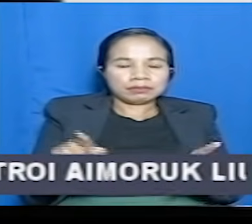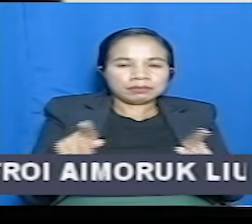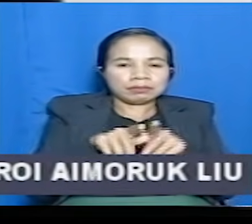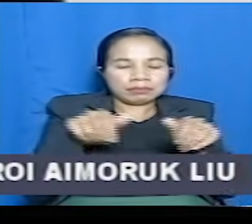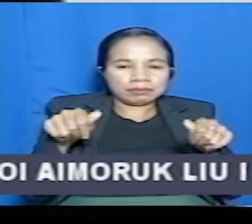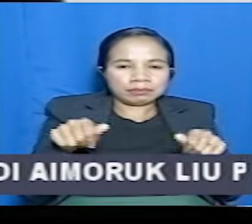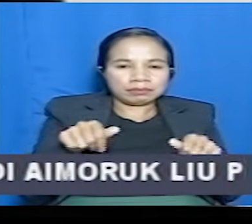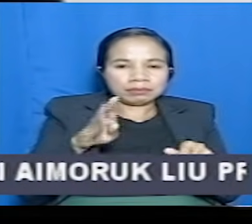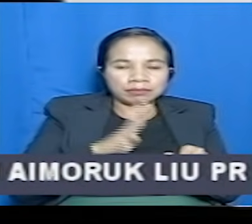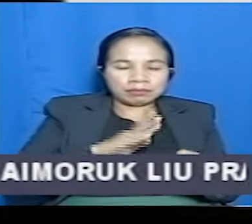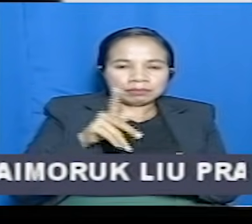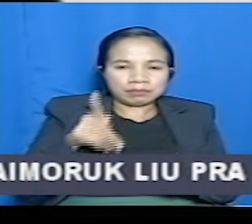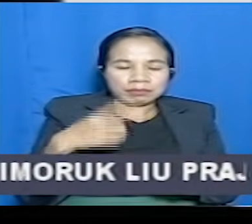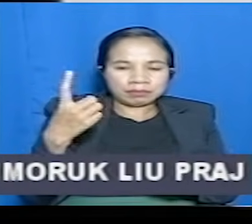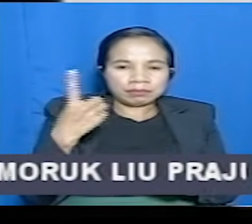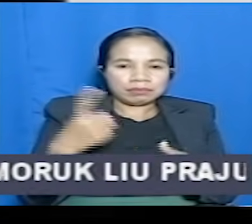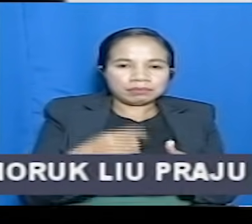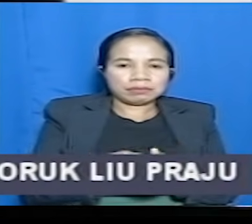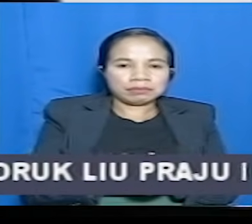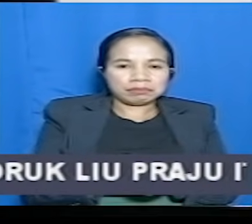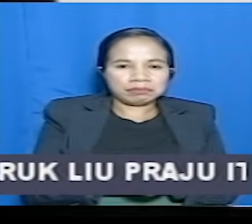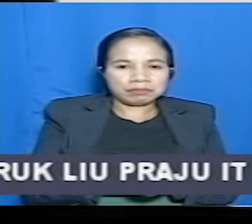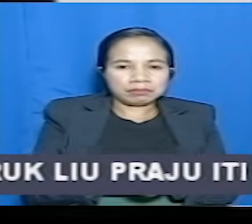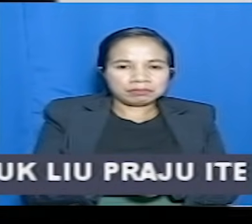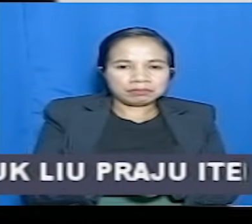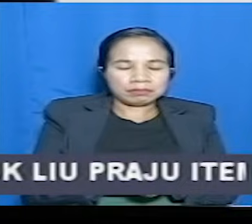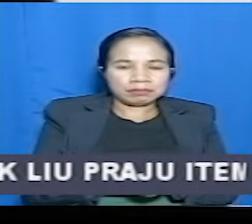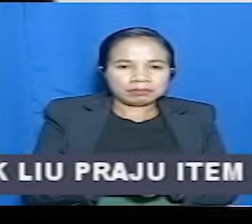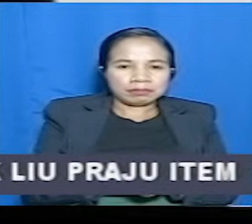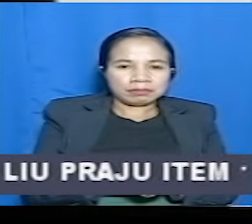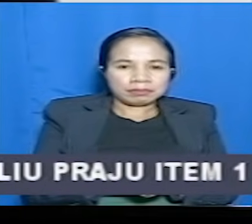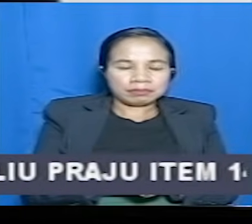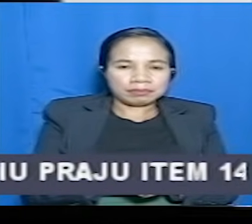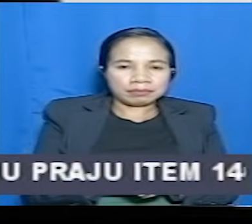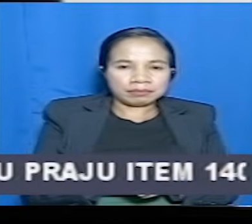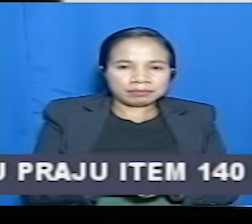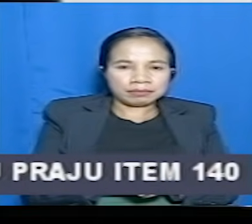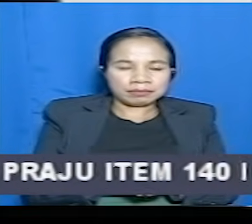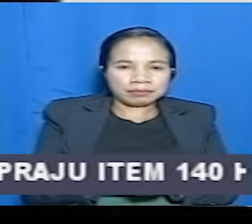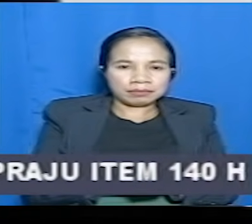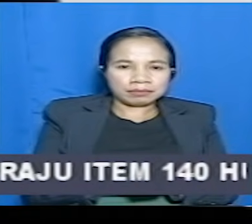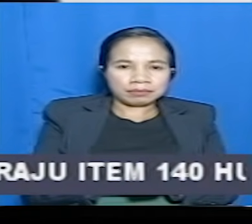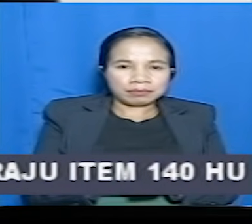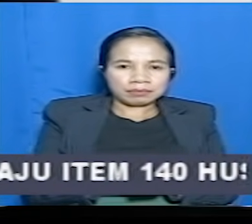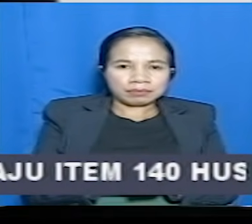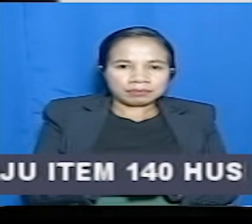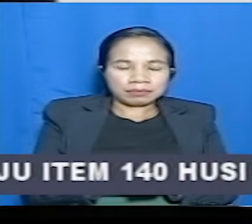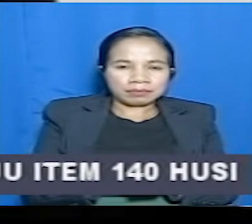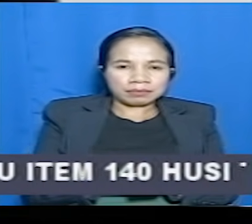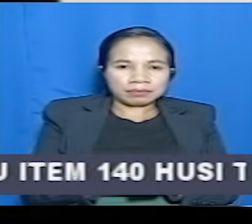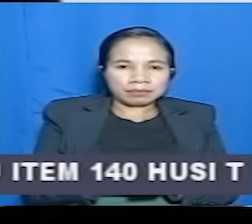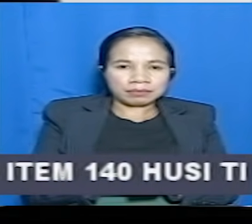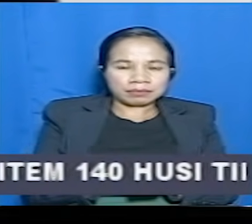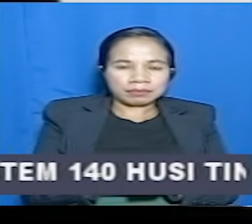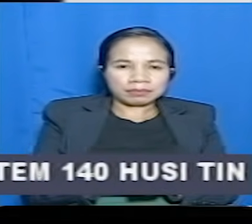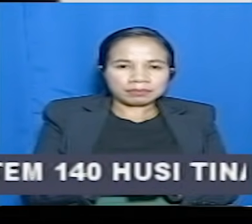repetir sempre em tirar de cidade de hoje me sempre cumprimenta não temos superior ser de hoje me sempre cumprimenta incluímos como ele recebe